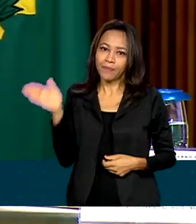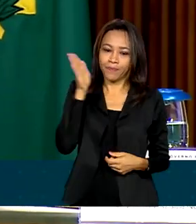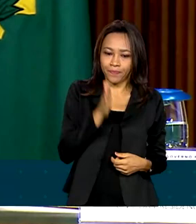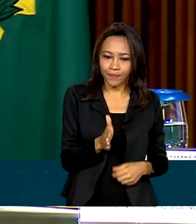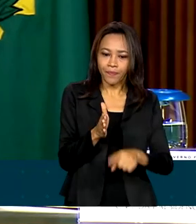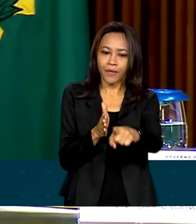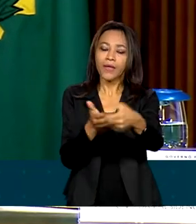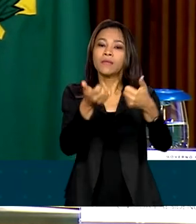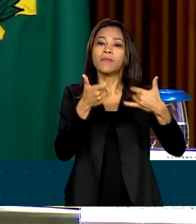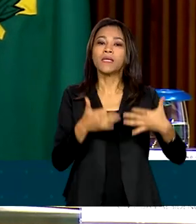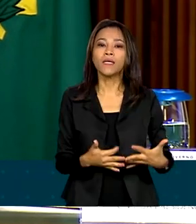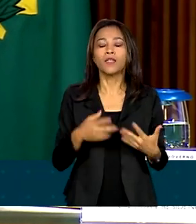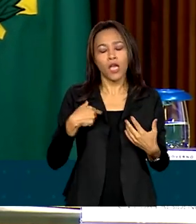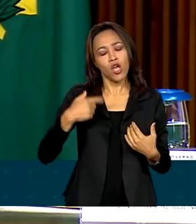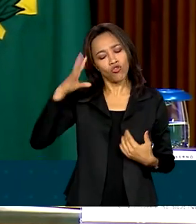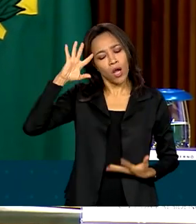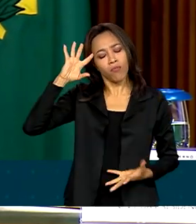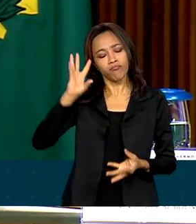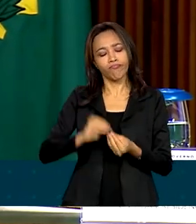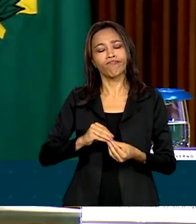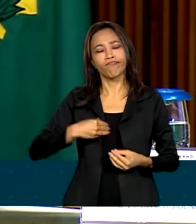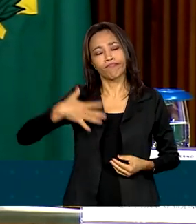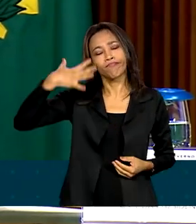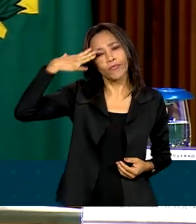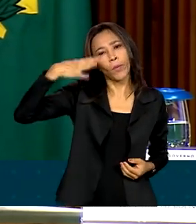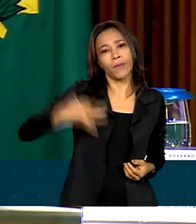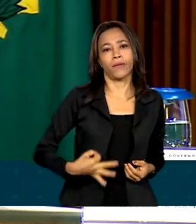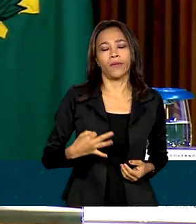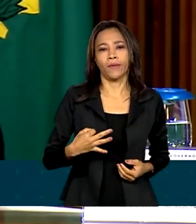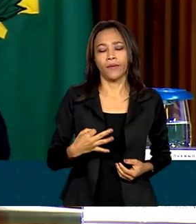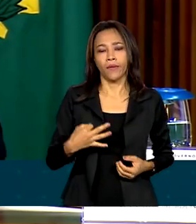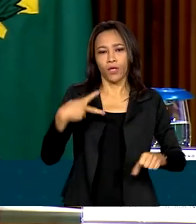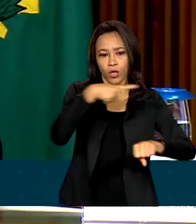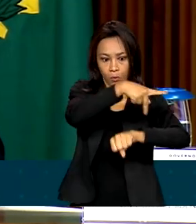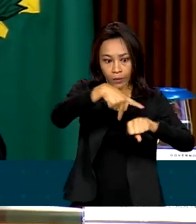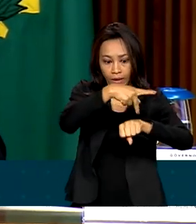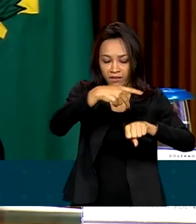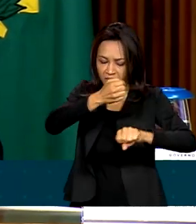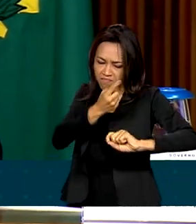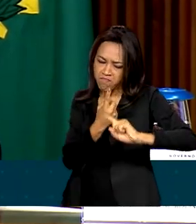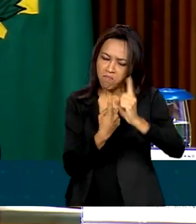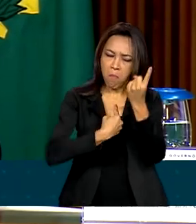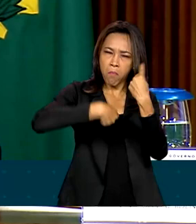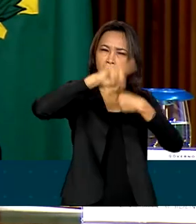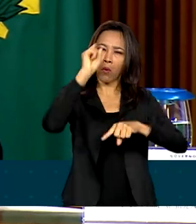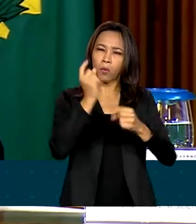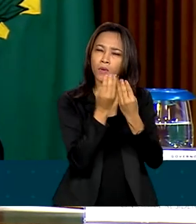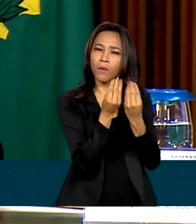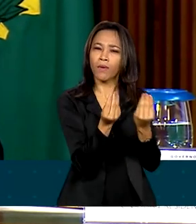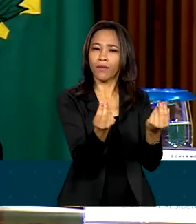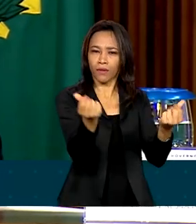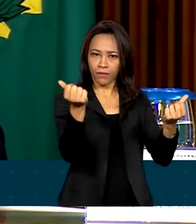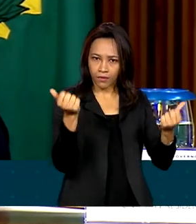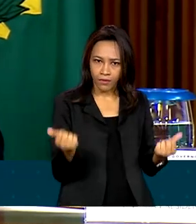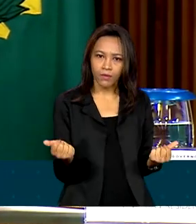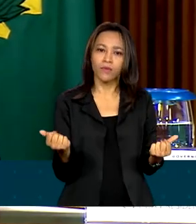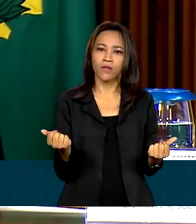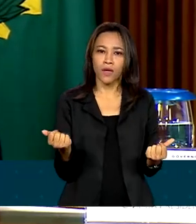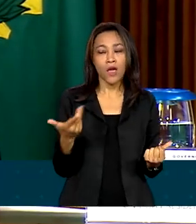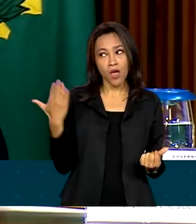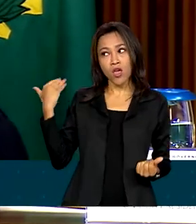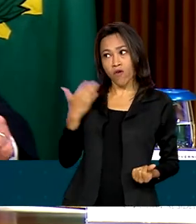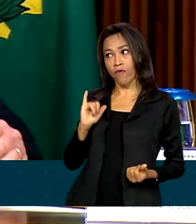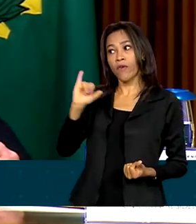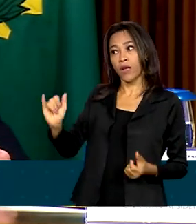convencido que o país vai dar um salto de qualidade. Eu disse para o Haddad na